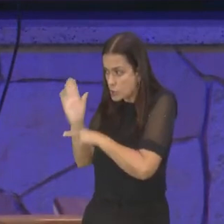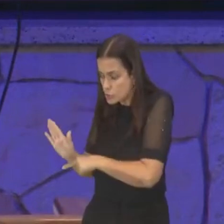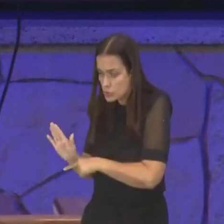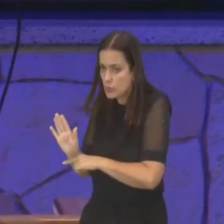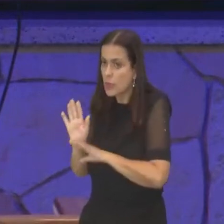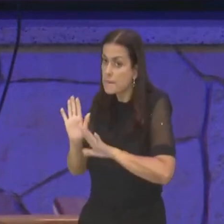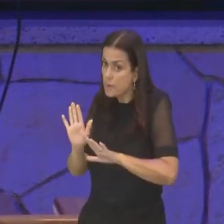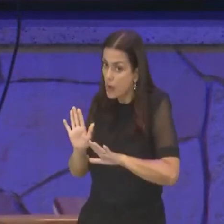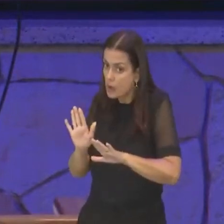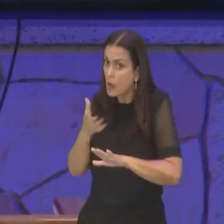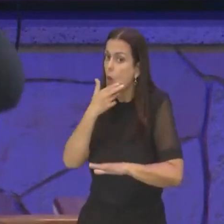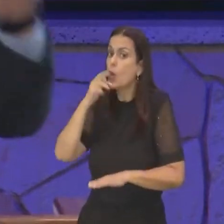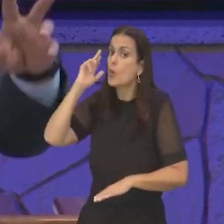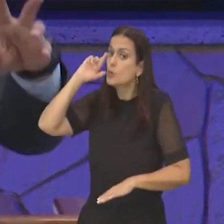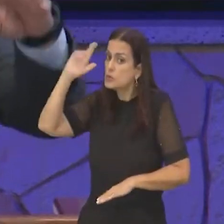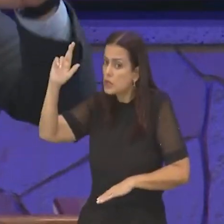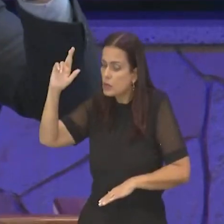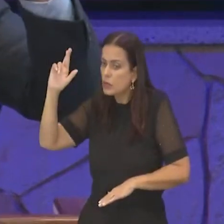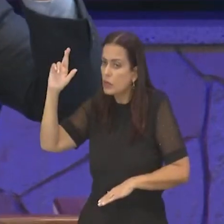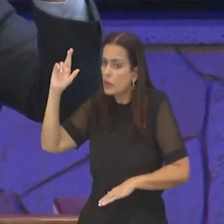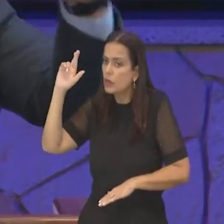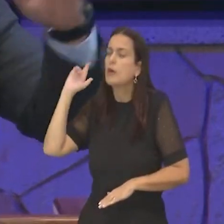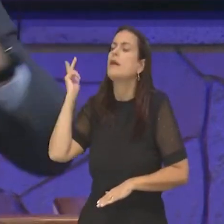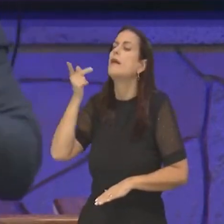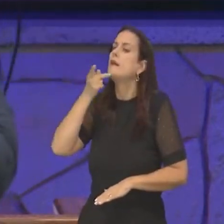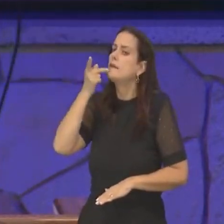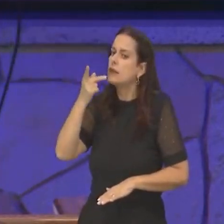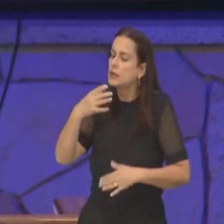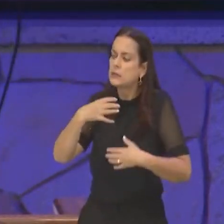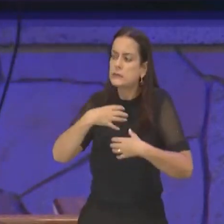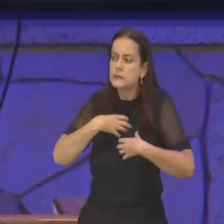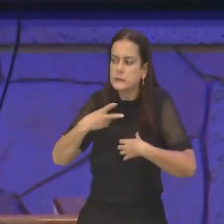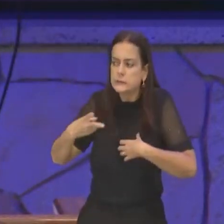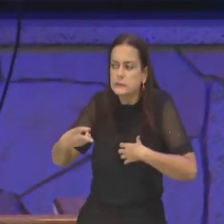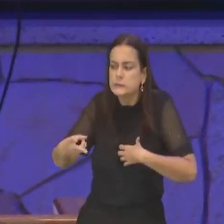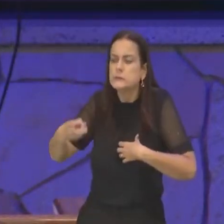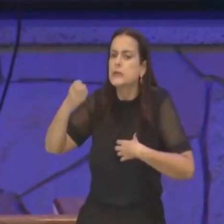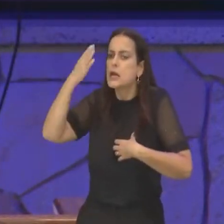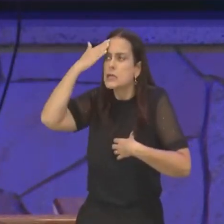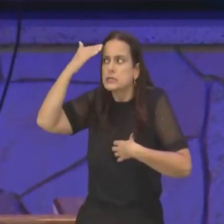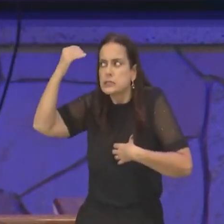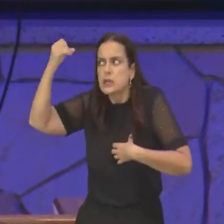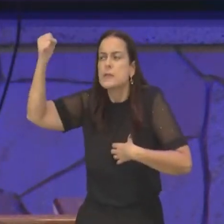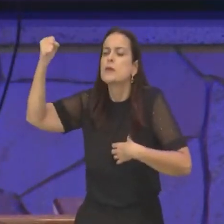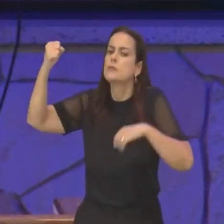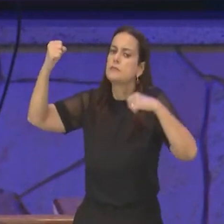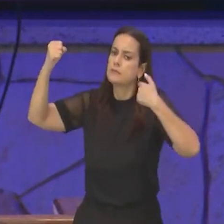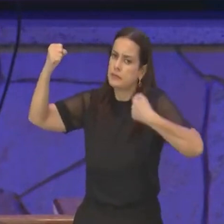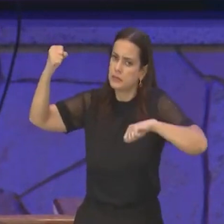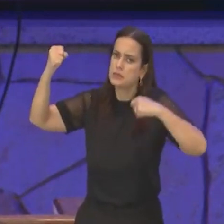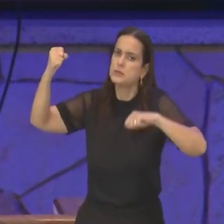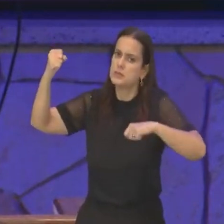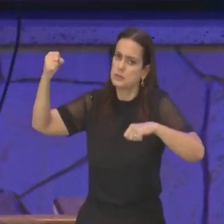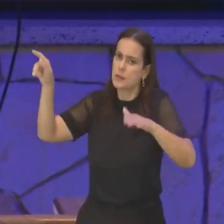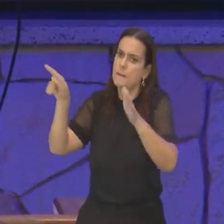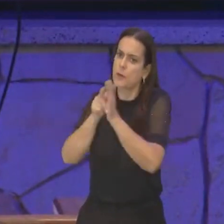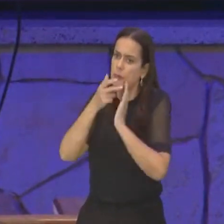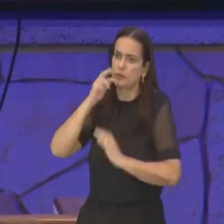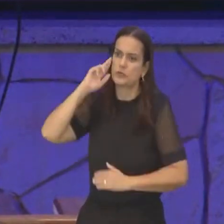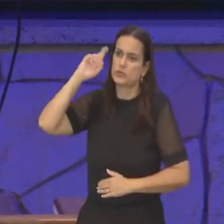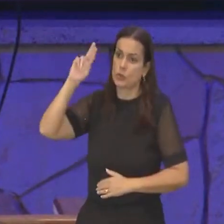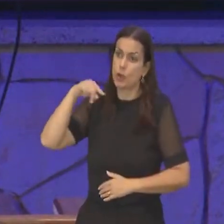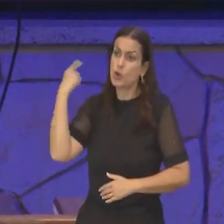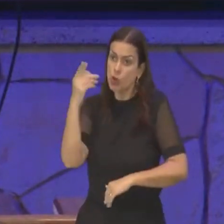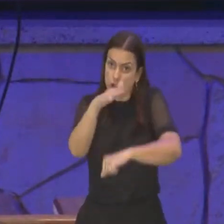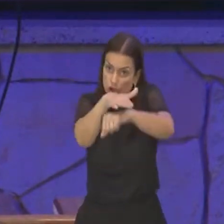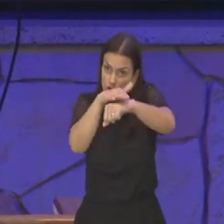nos convida, em meio ao nosso altruísmo, termos essa sensibilidade, essa sabedoria que vem do Senhor. E somos chamados,